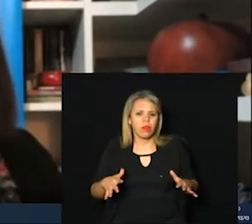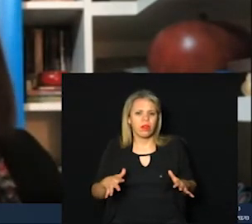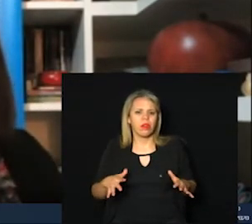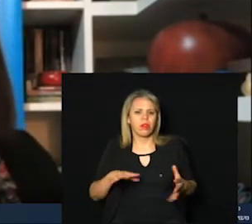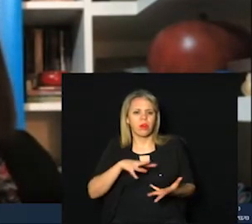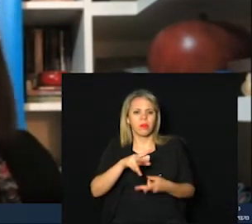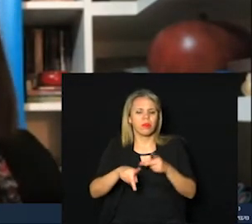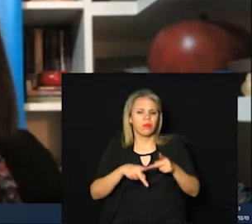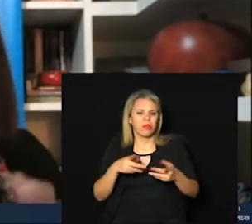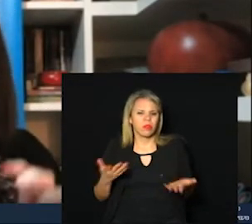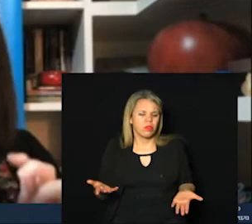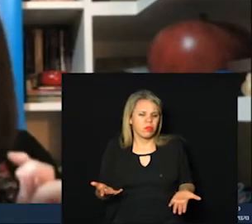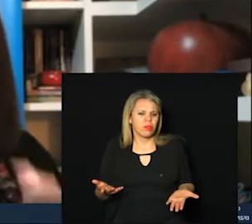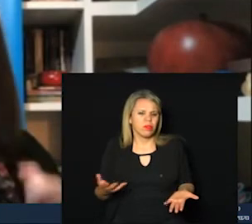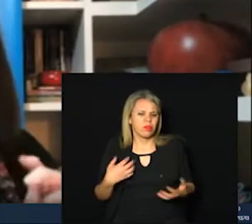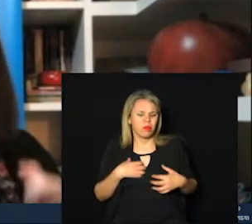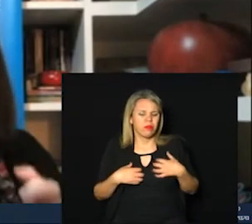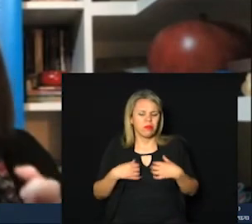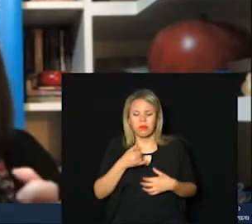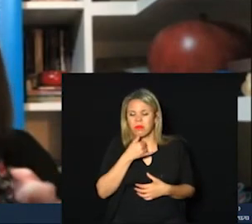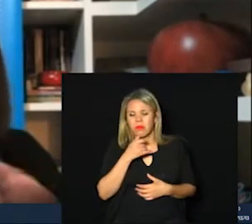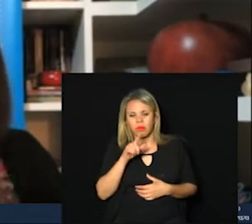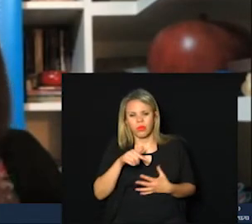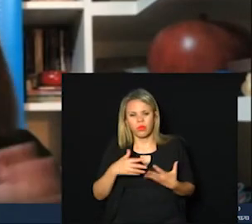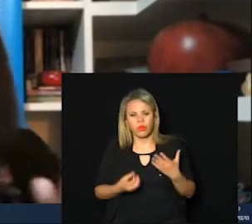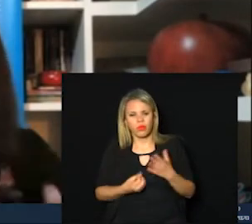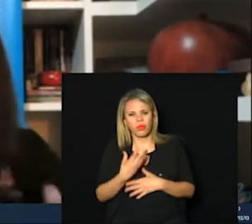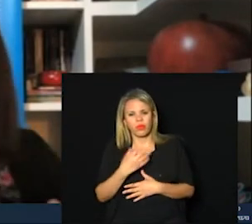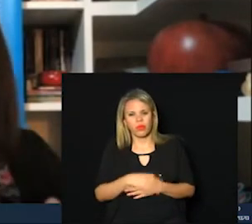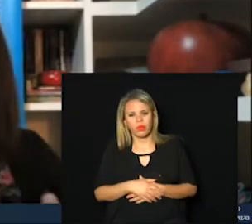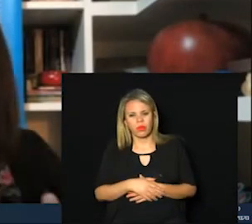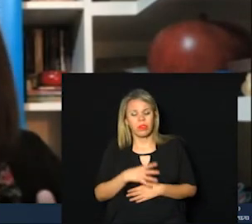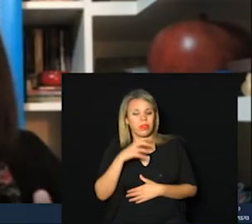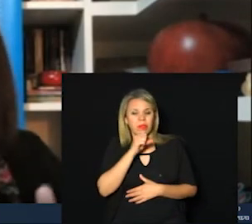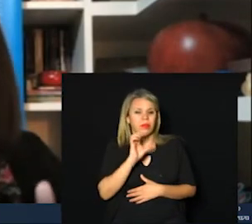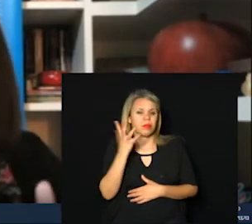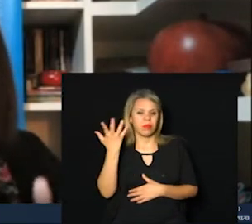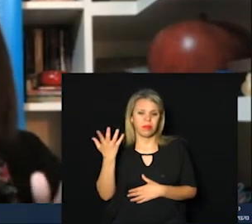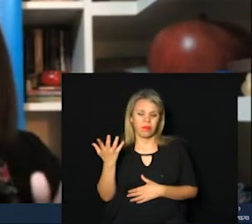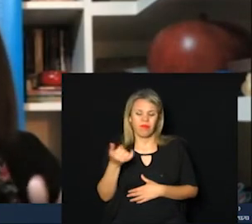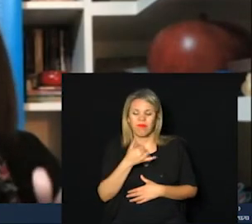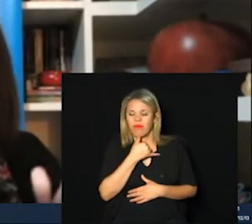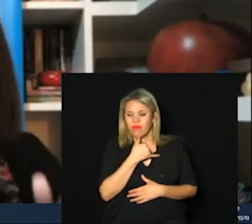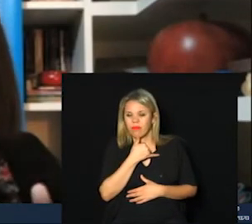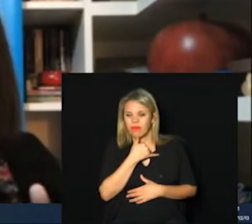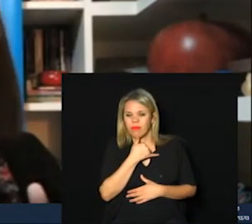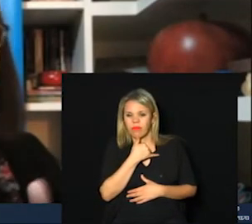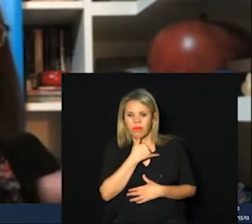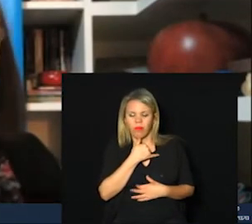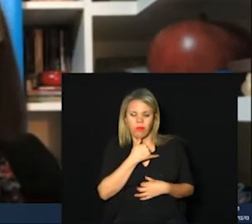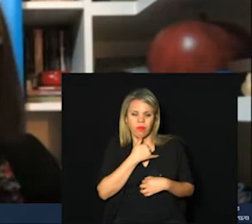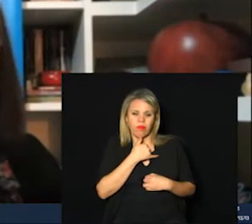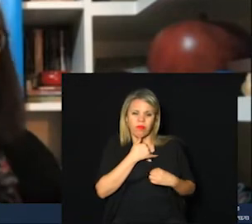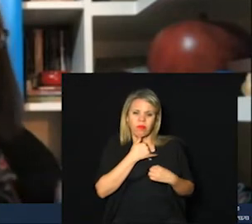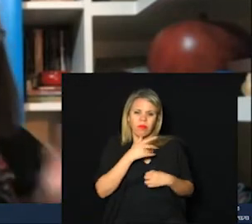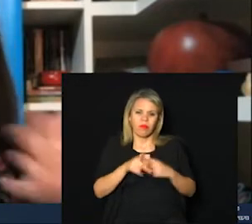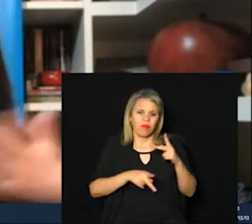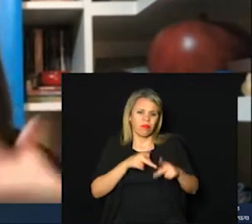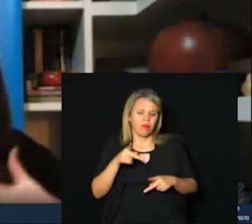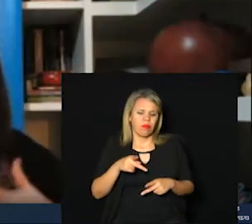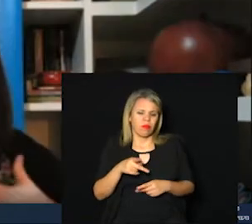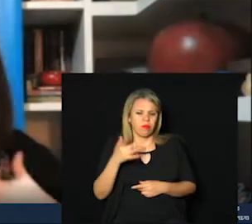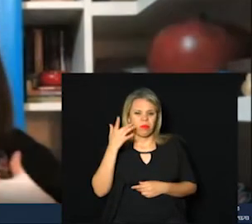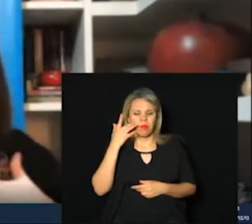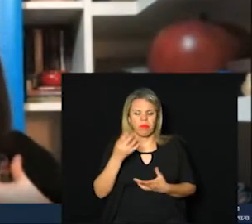mundo, mas tudo isso passa muito rápido, lamentavelmente, e as pessoas não